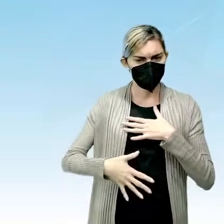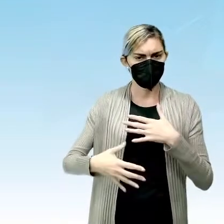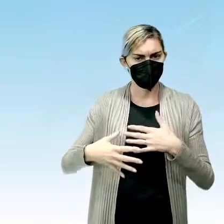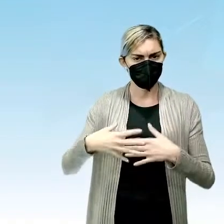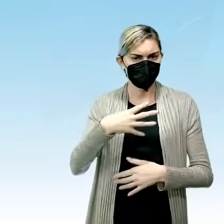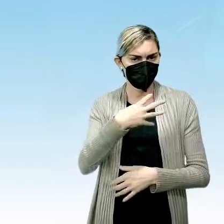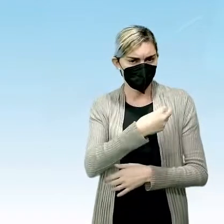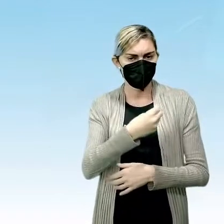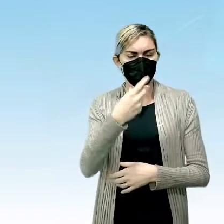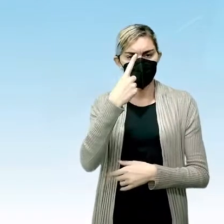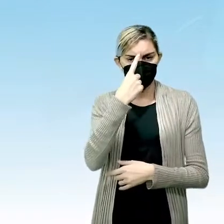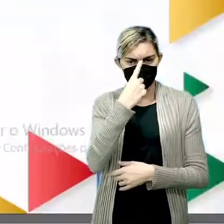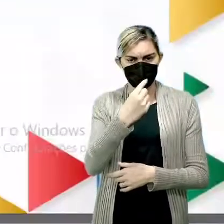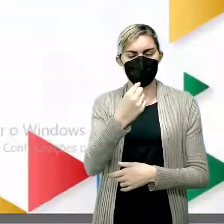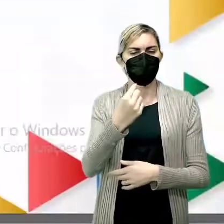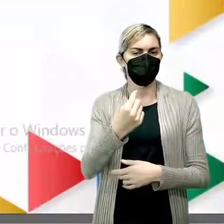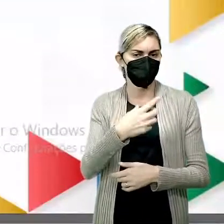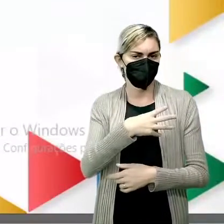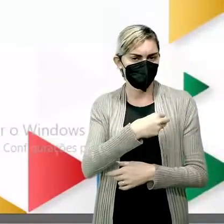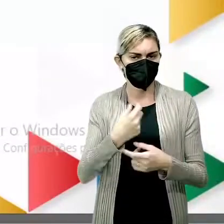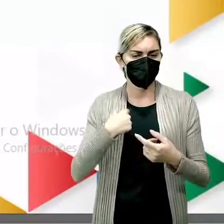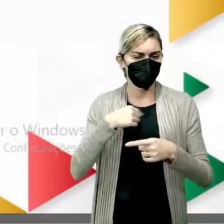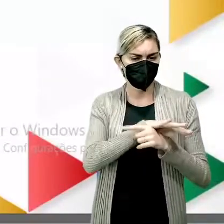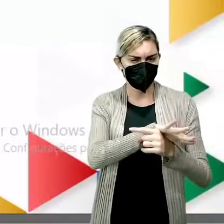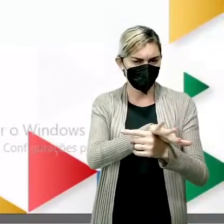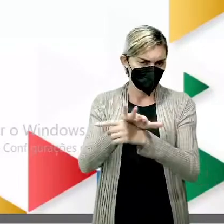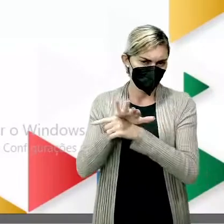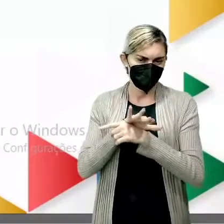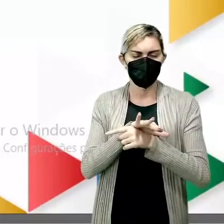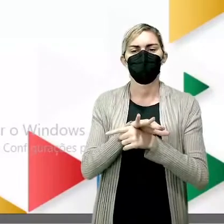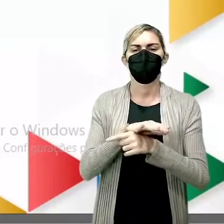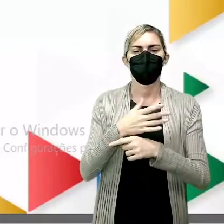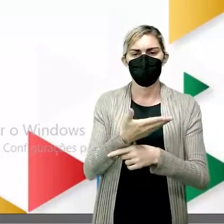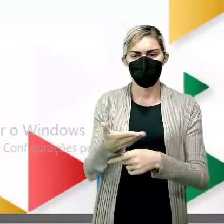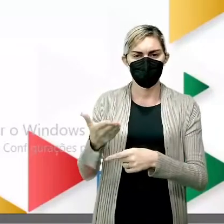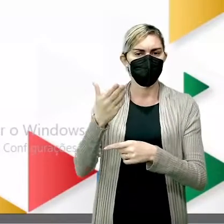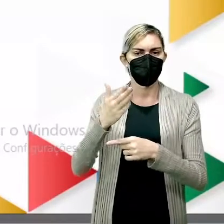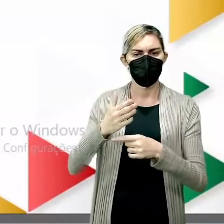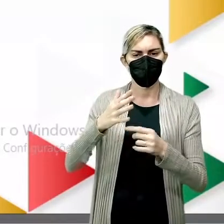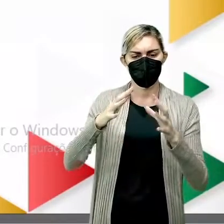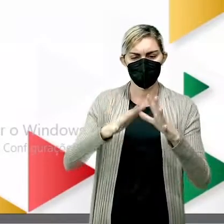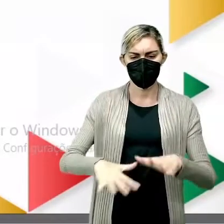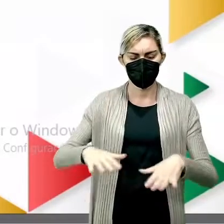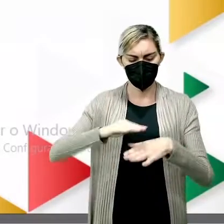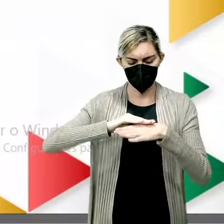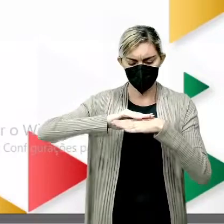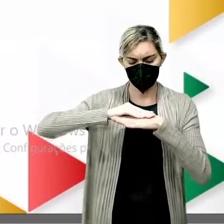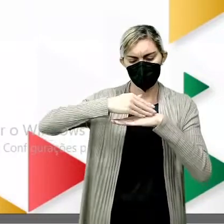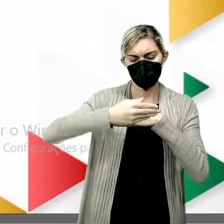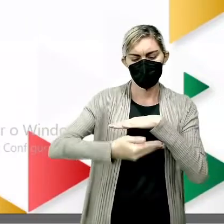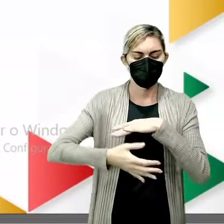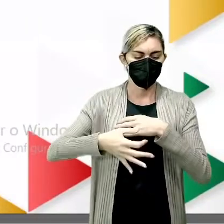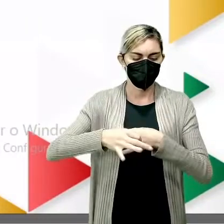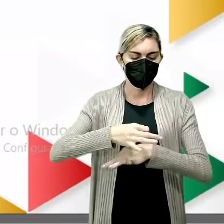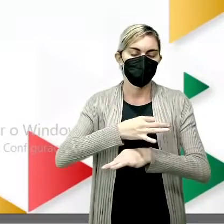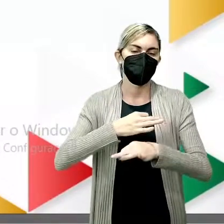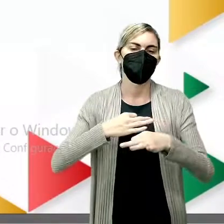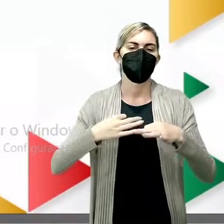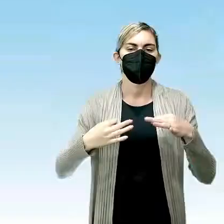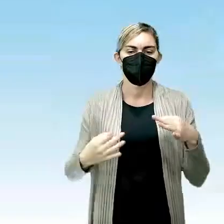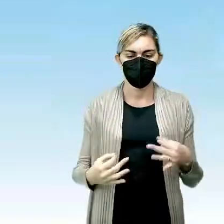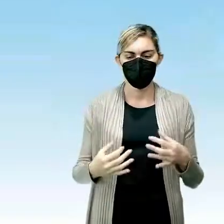mamíferos, além também de colaborar na composição da membrana plasmática das células, ou seja,